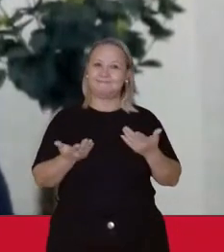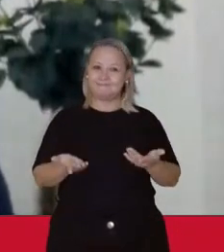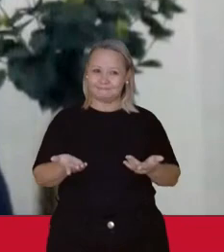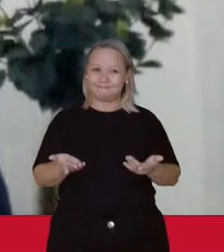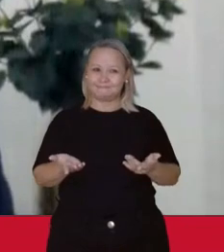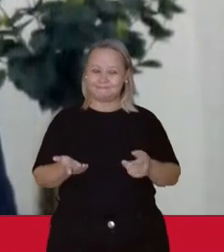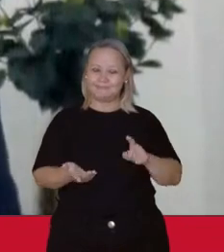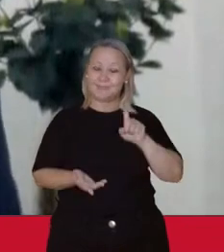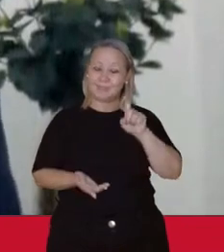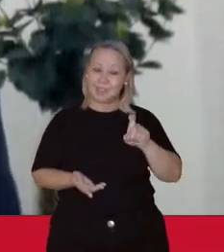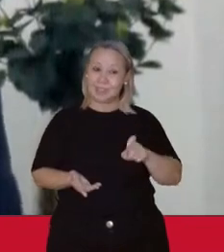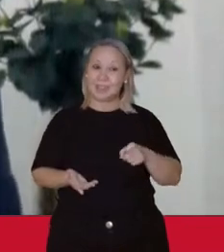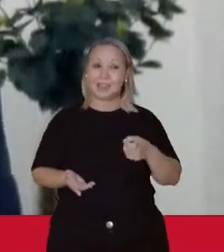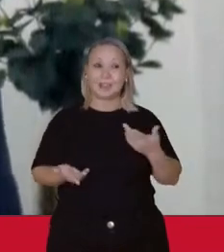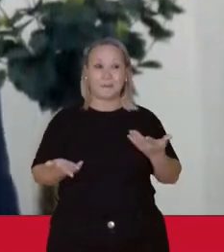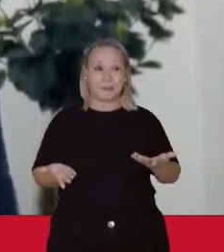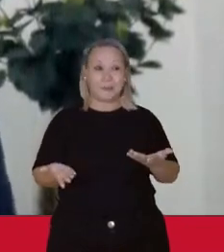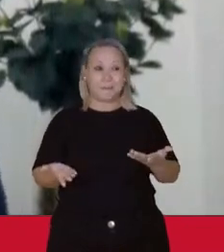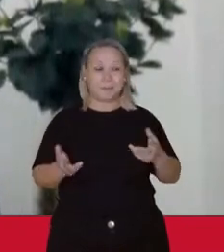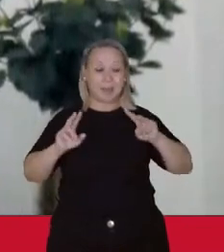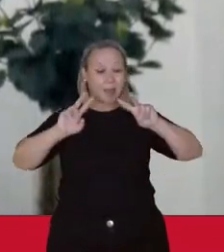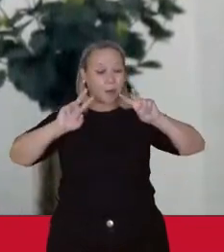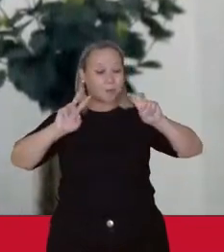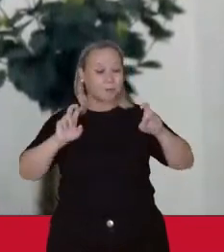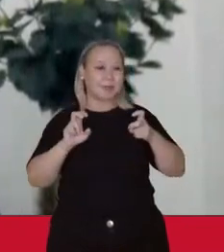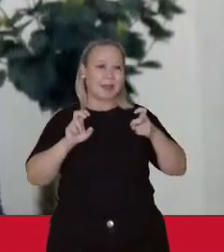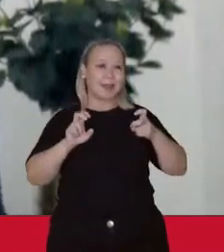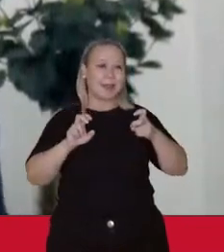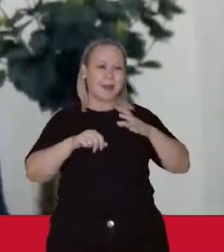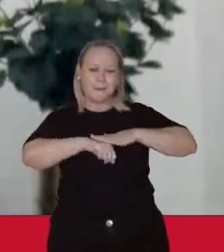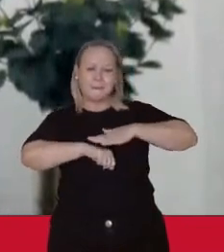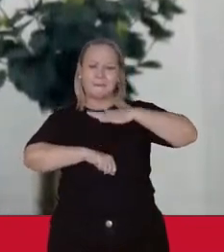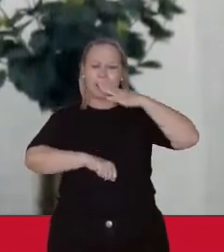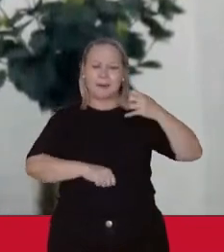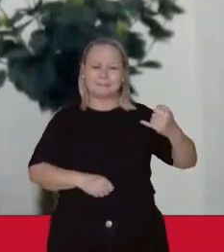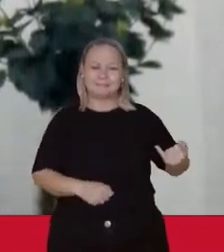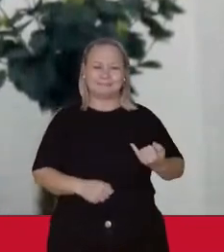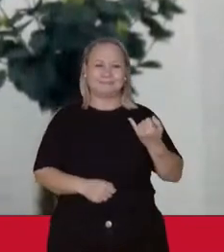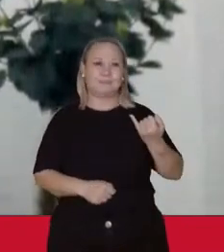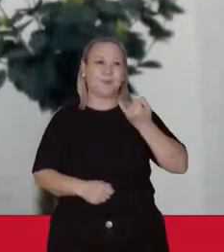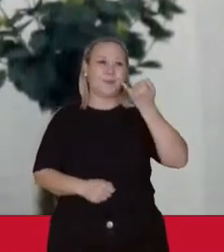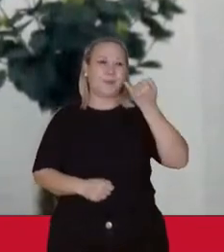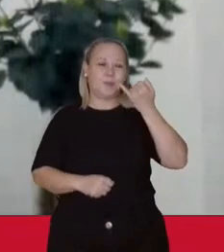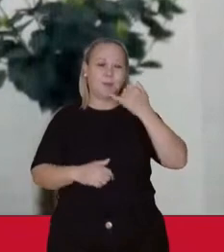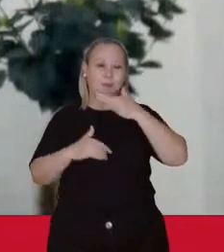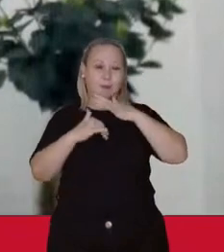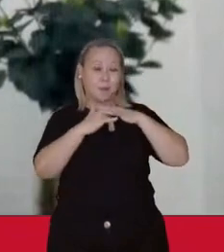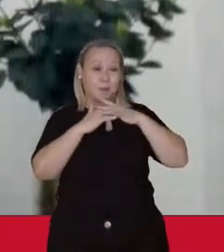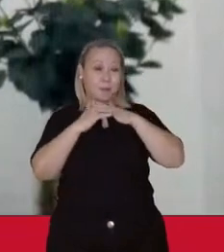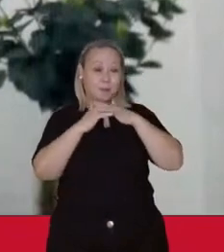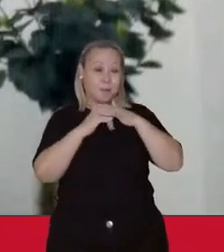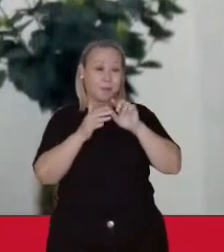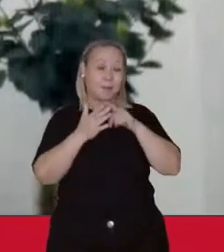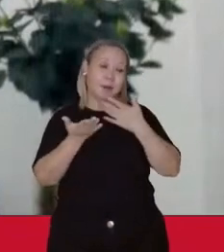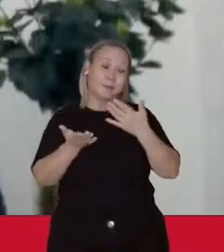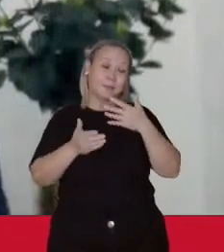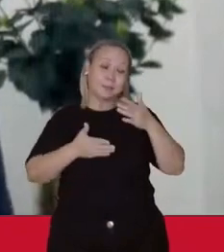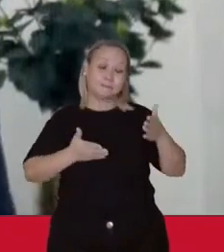de ser o tema mais importante num programa de desenvolvimento